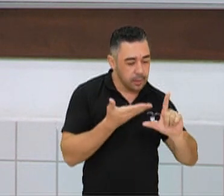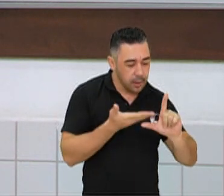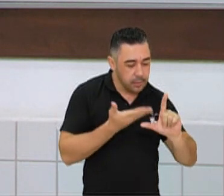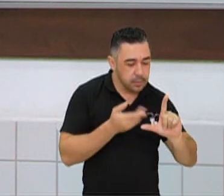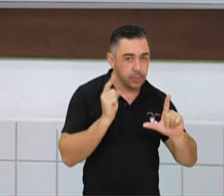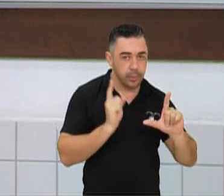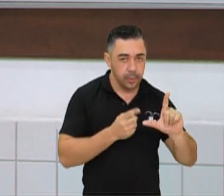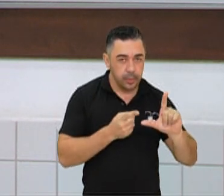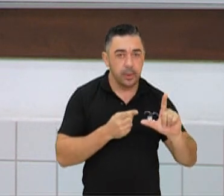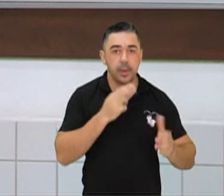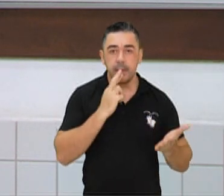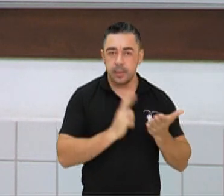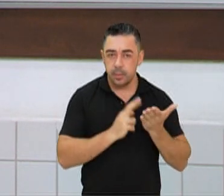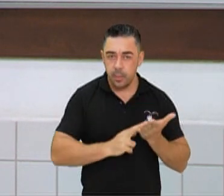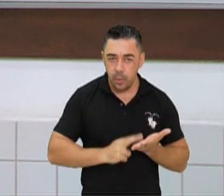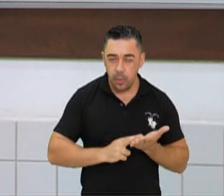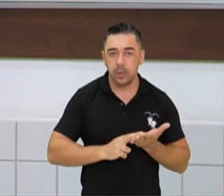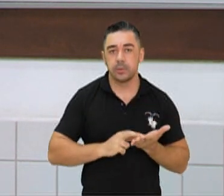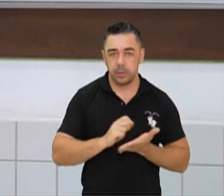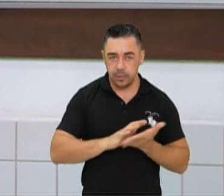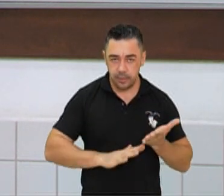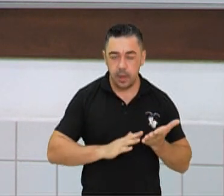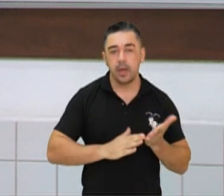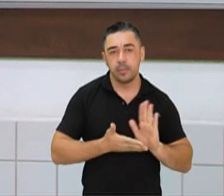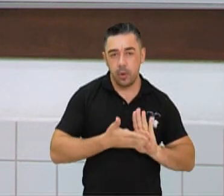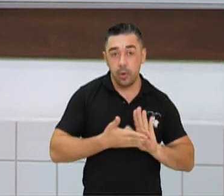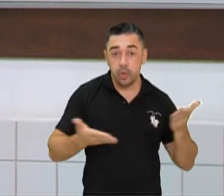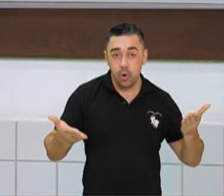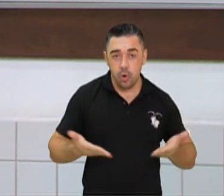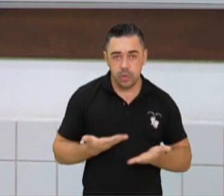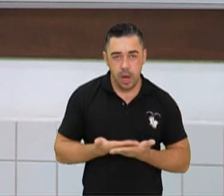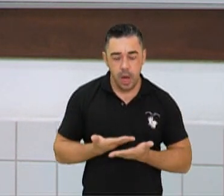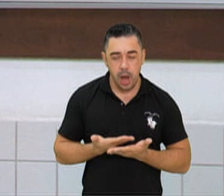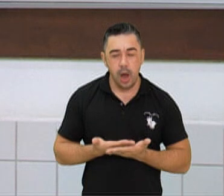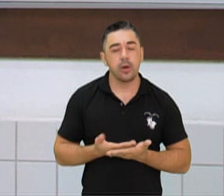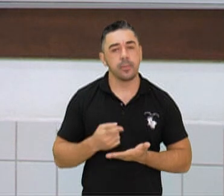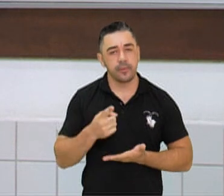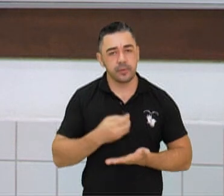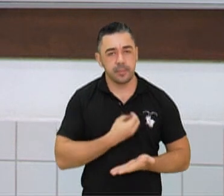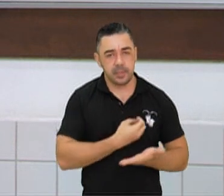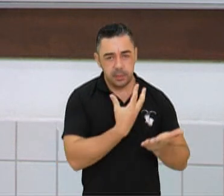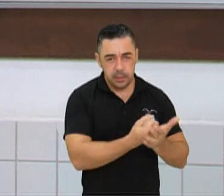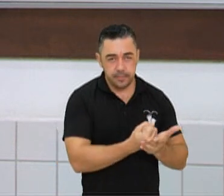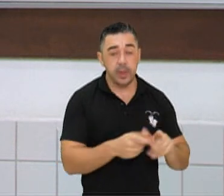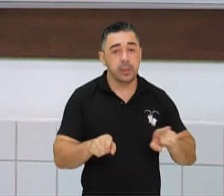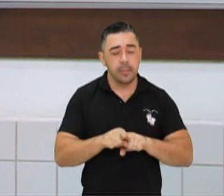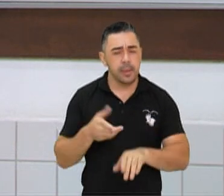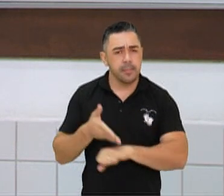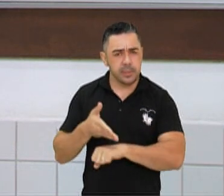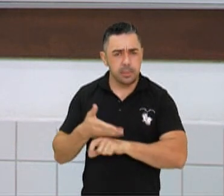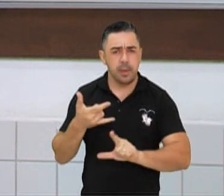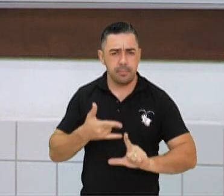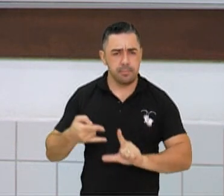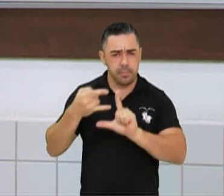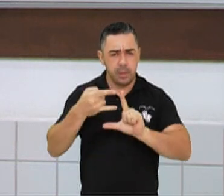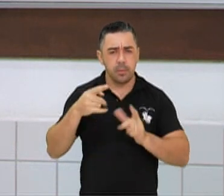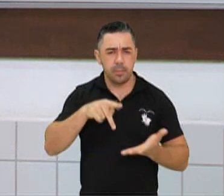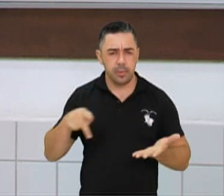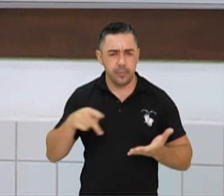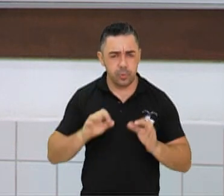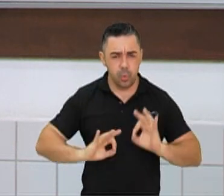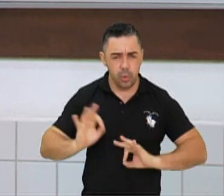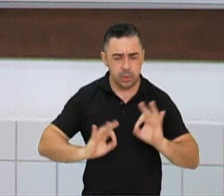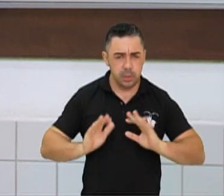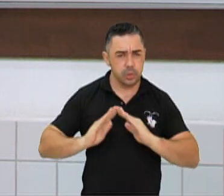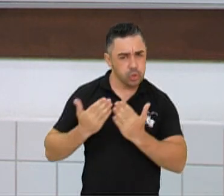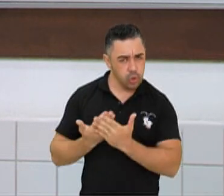Google Class, façam as atividades que são propostas para a aula de hoje e participem dos Meets também que estão sendo organizados pelas